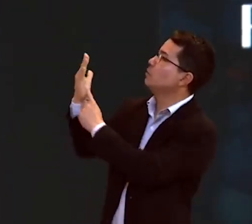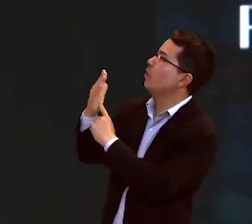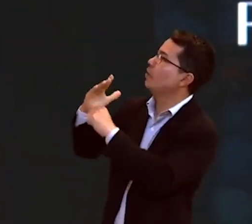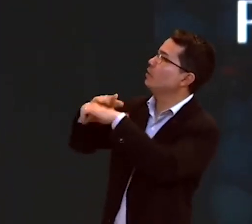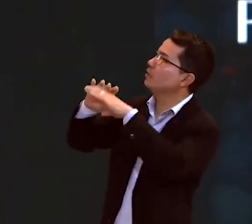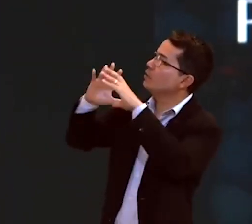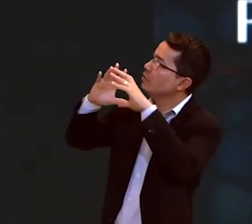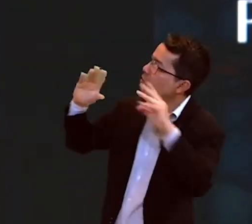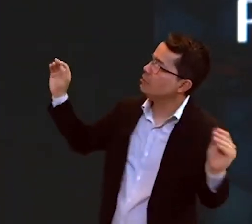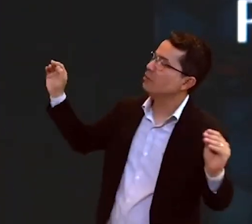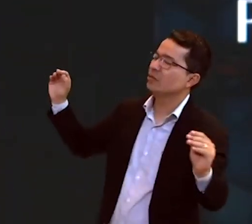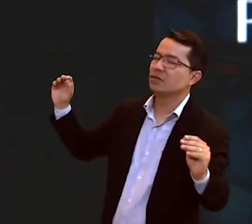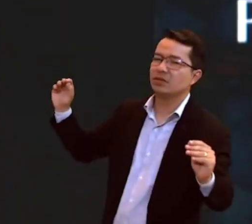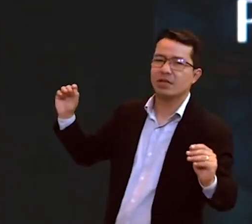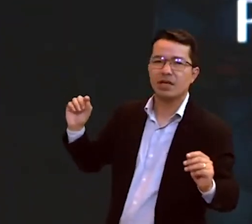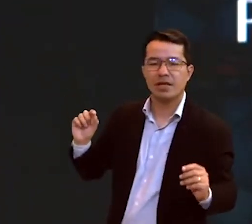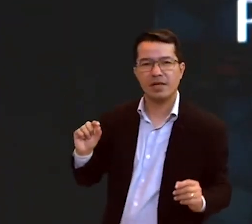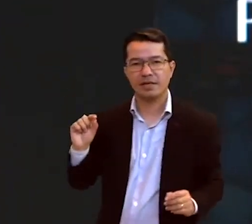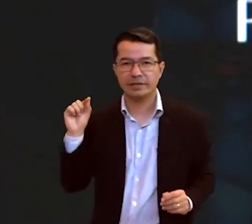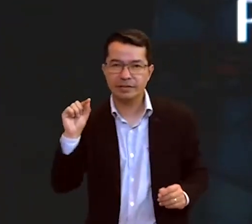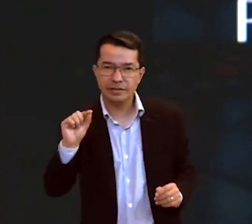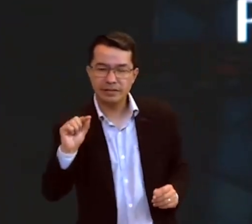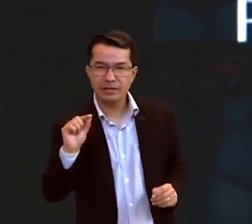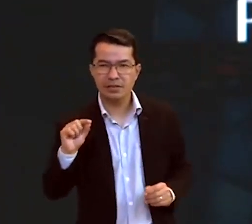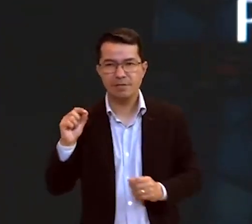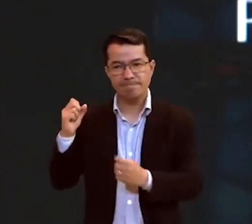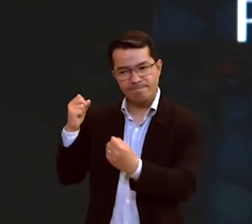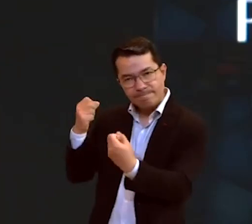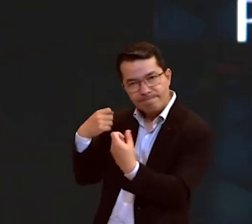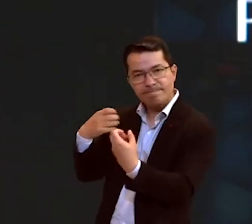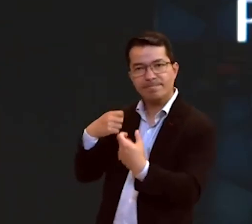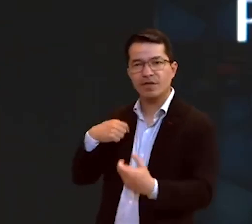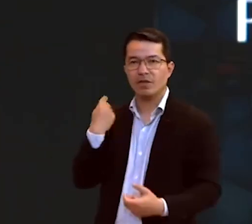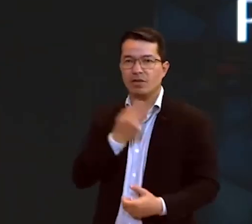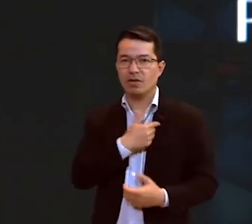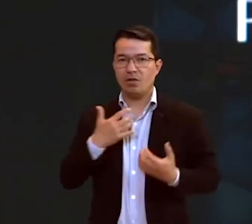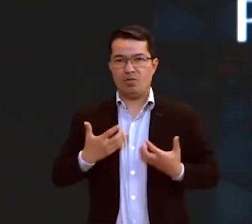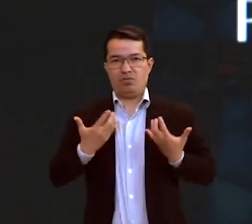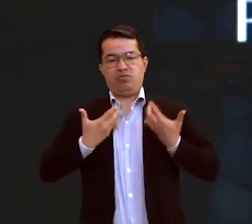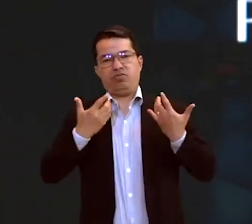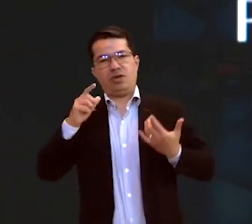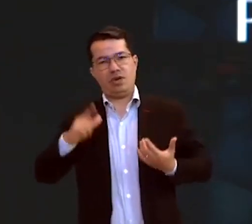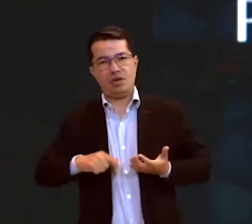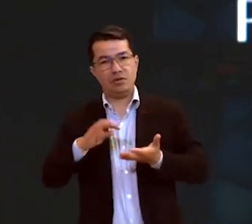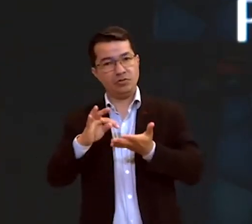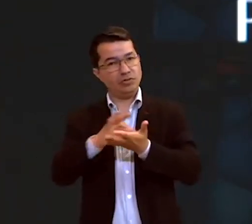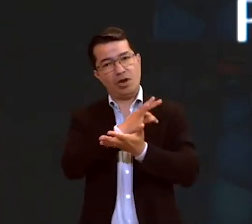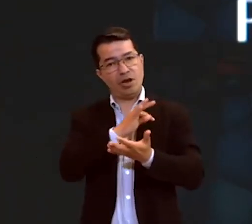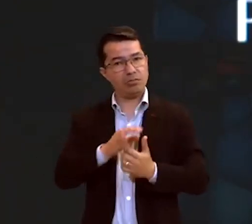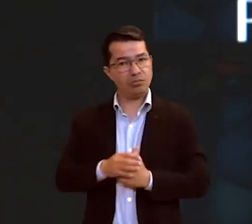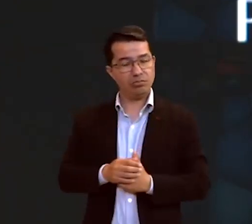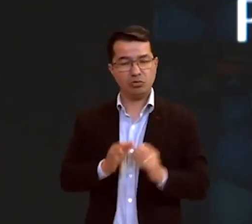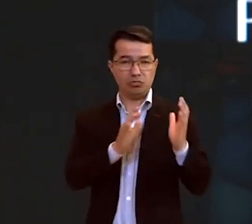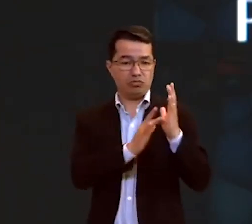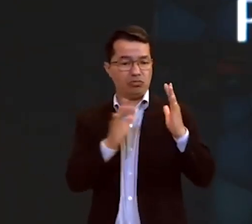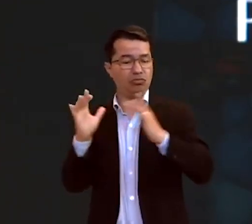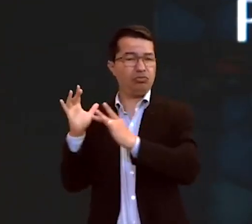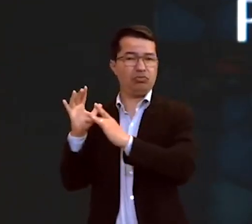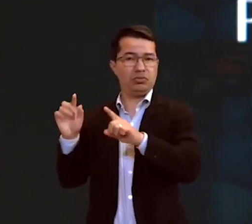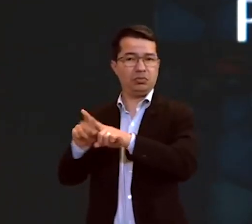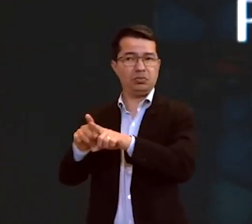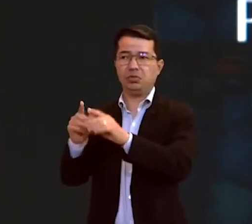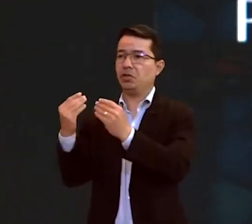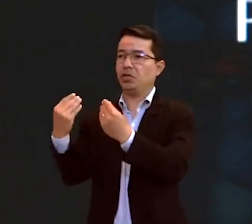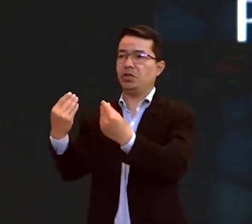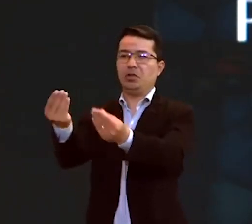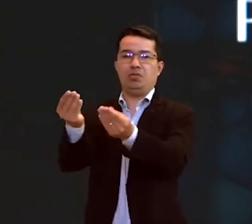E quem está nos encorajando a fazer isso, a igreja daquela época, e nós como hoje, é o próprio Tiago. É o próprio Jesus que colocou autoridade